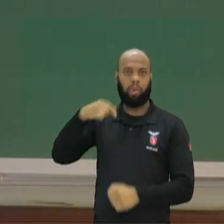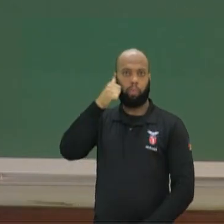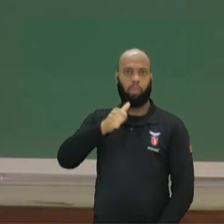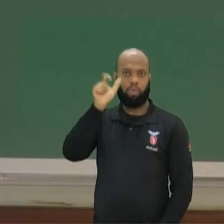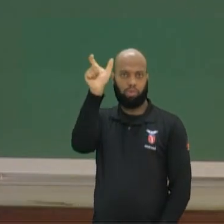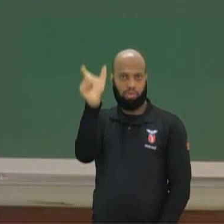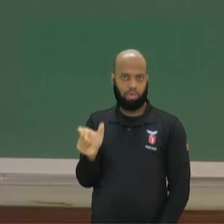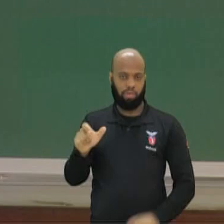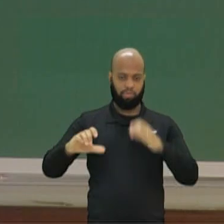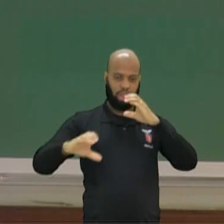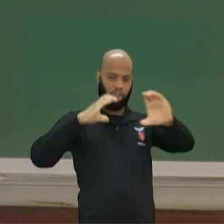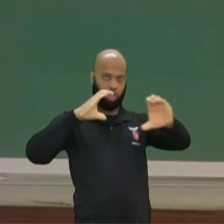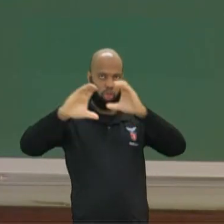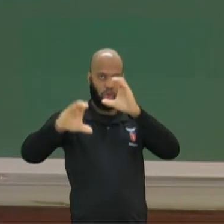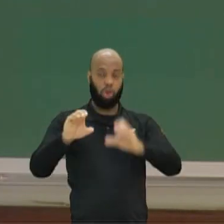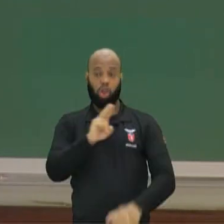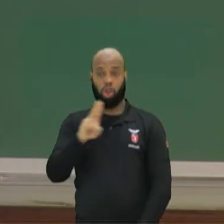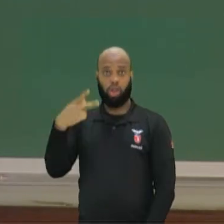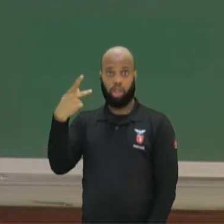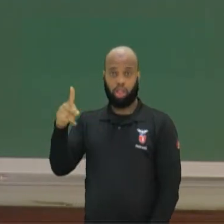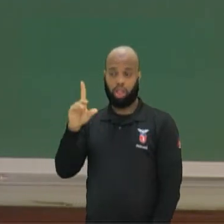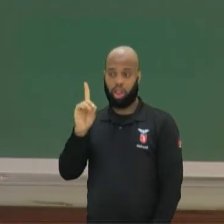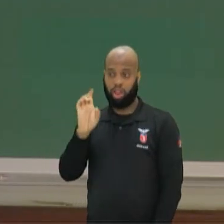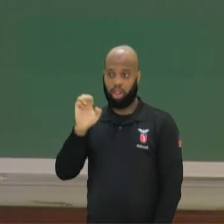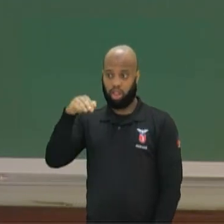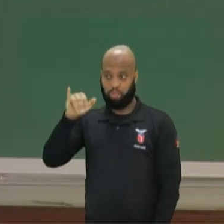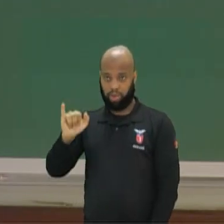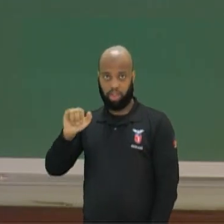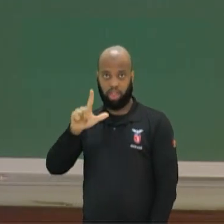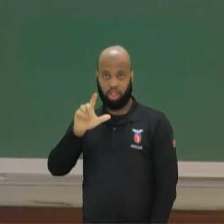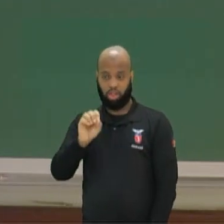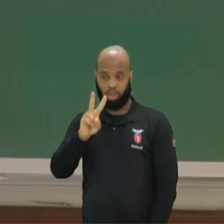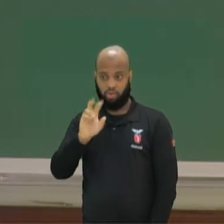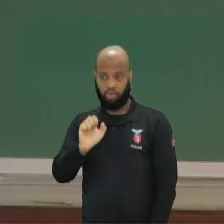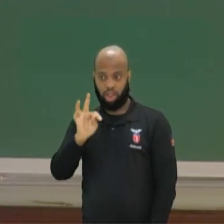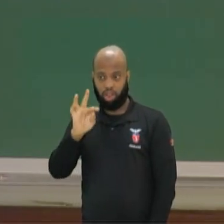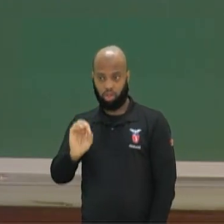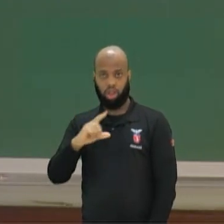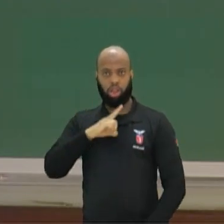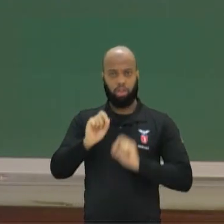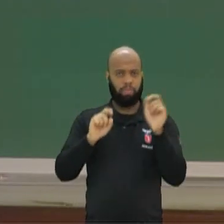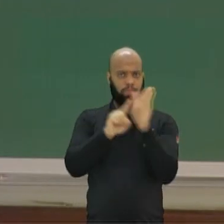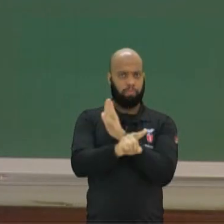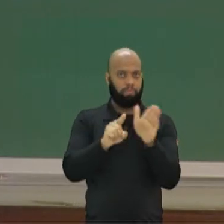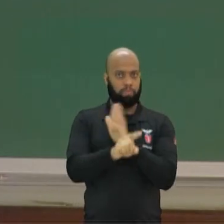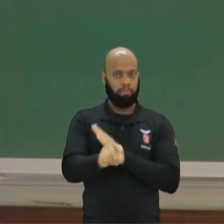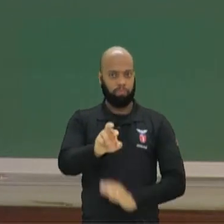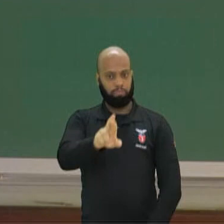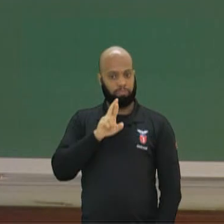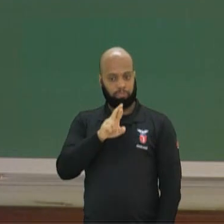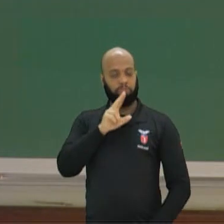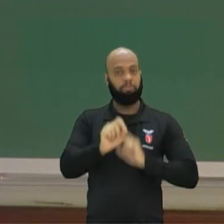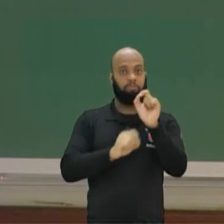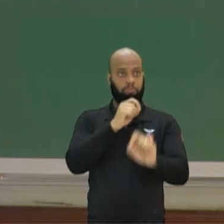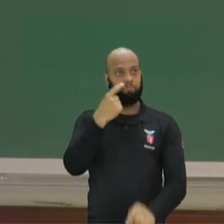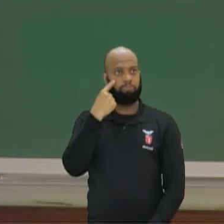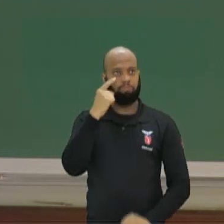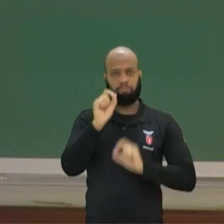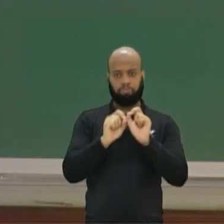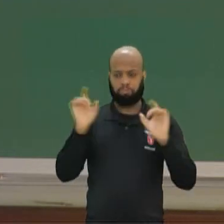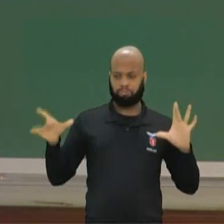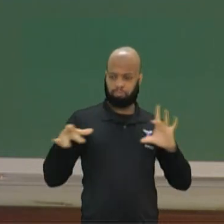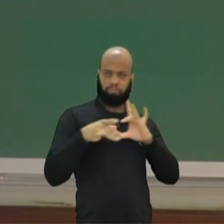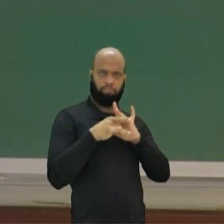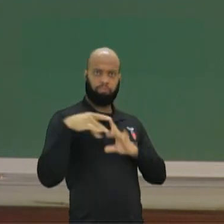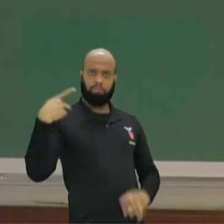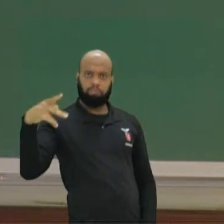Lovato, as perguntas e a resposta dela, tá bom? Qual é a conexão disso aqui, dessa entrevista, justamente com a citação do